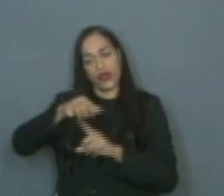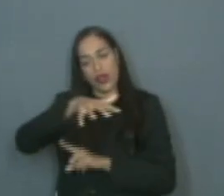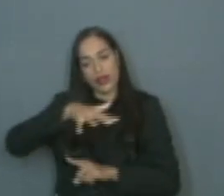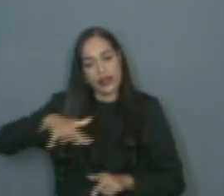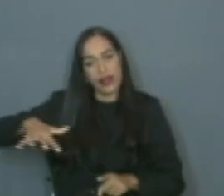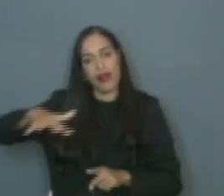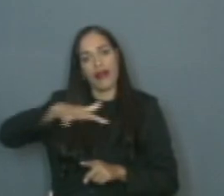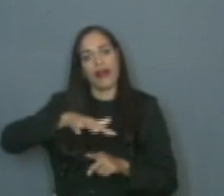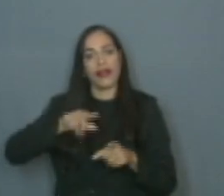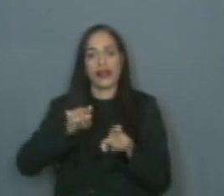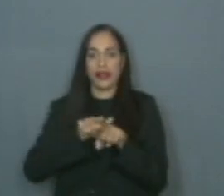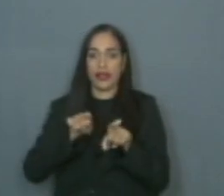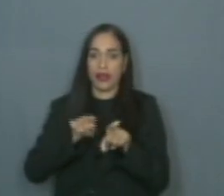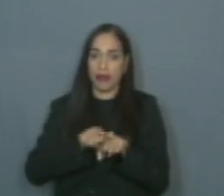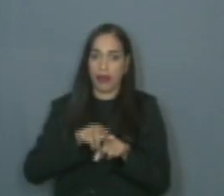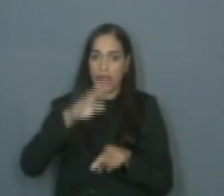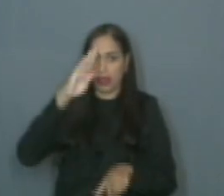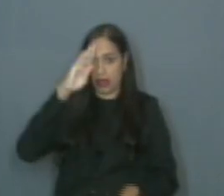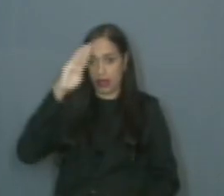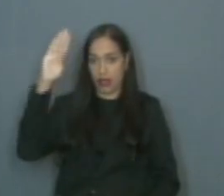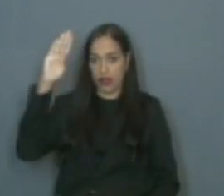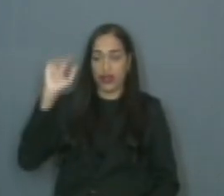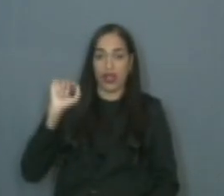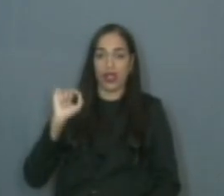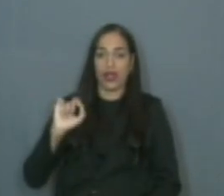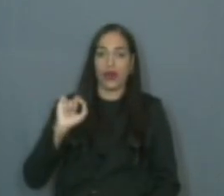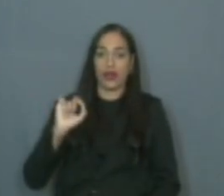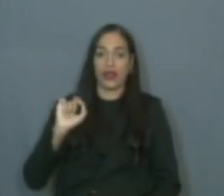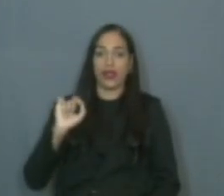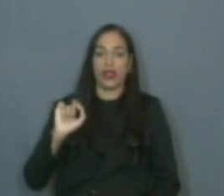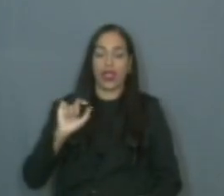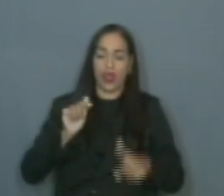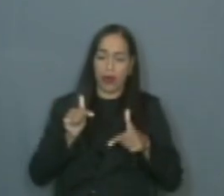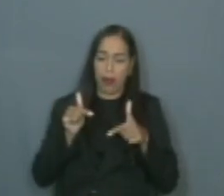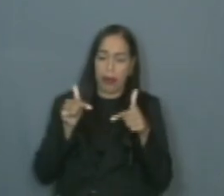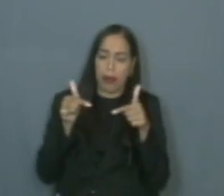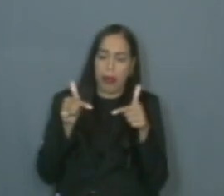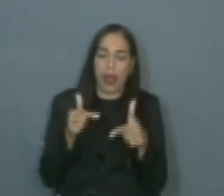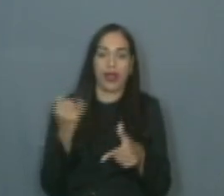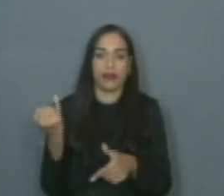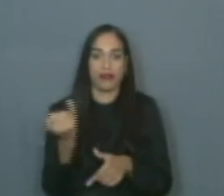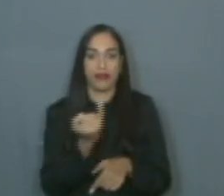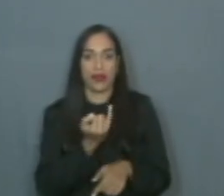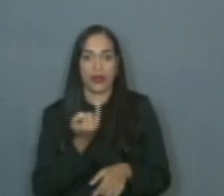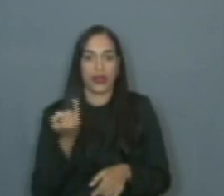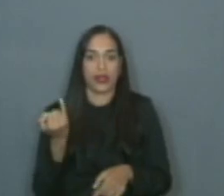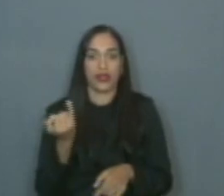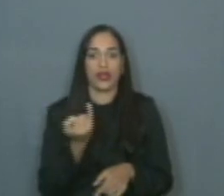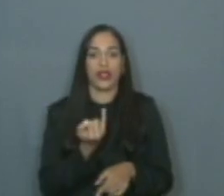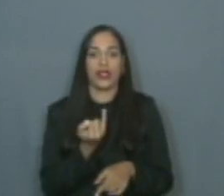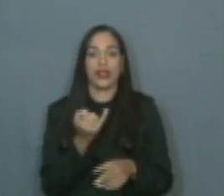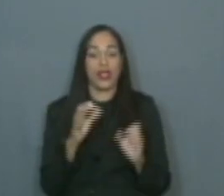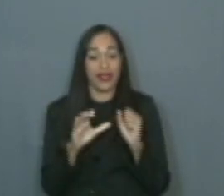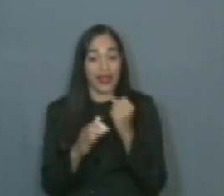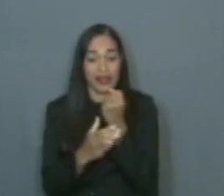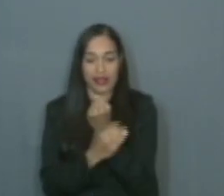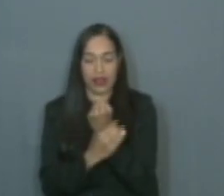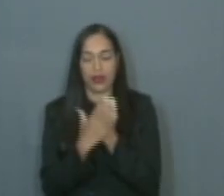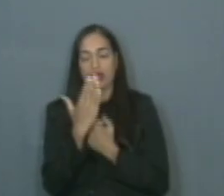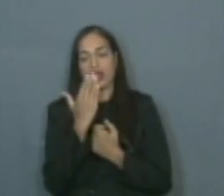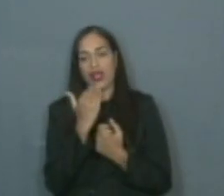mas também, preciso destacar, fizemos reverberar lutas importantes, como, por exemplo, a da segurança